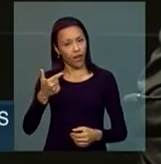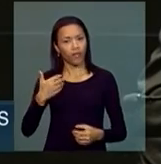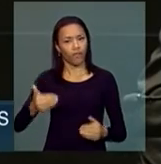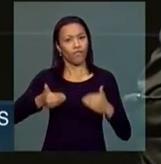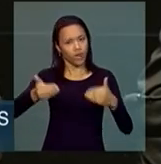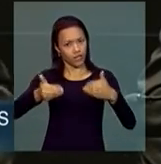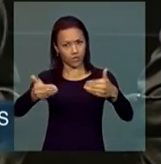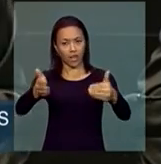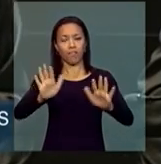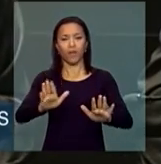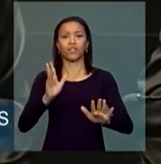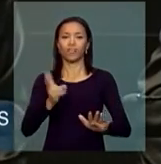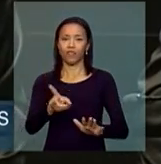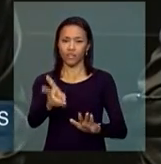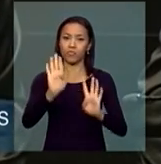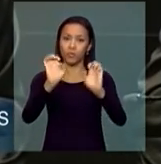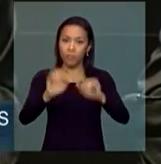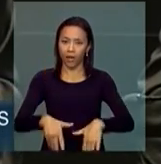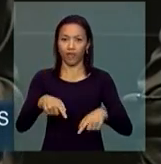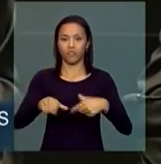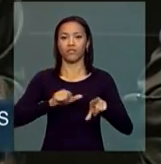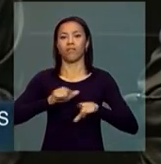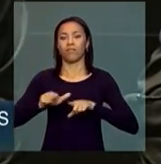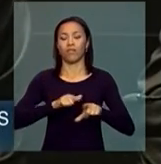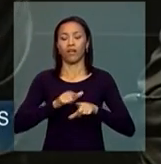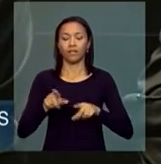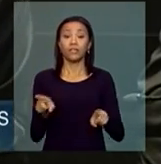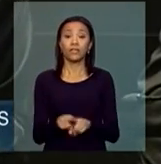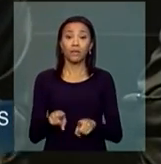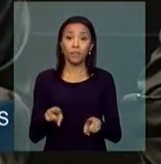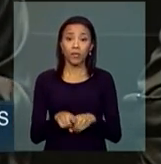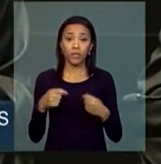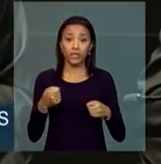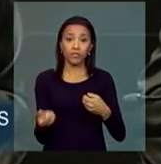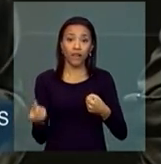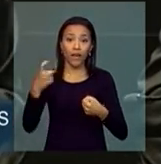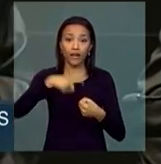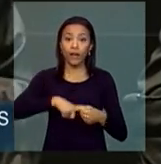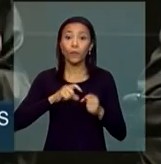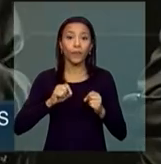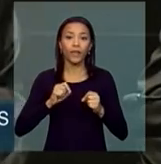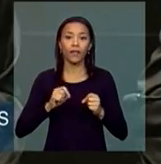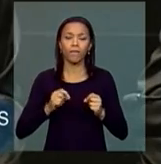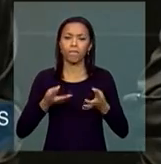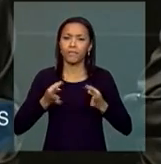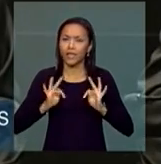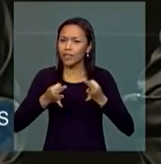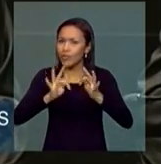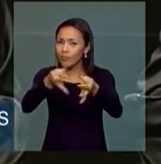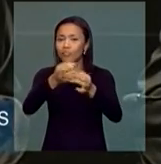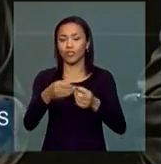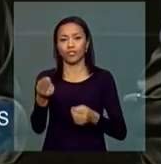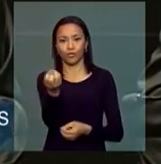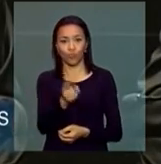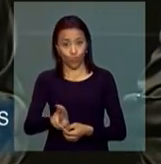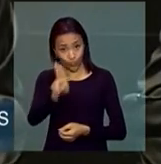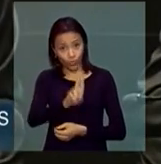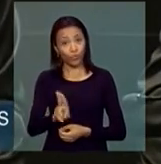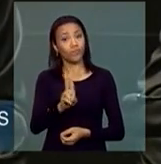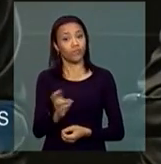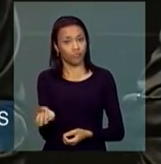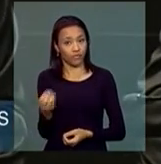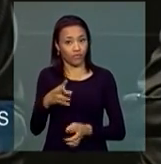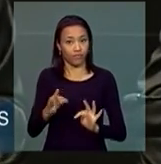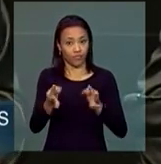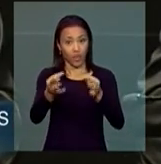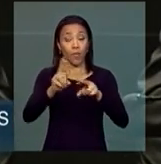mas nós já temos isso e fazemos isso muito bem. E nós temos que aliar isso também com a tecnologia, com a inovação. E, por isso,